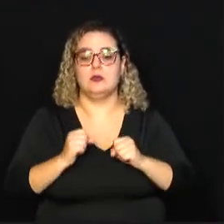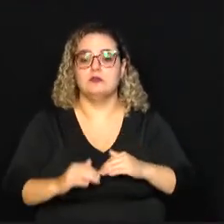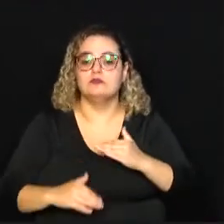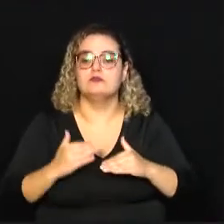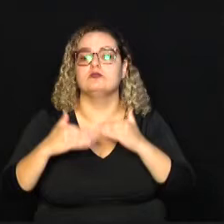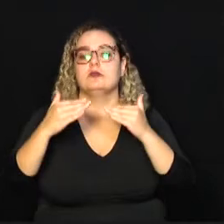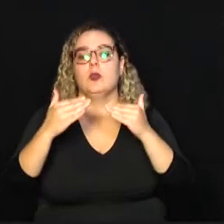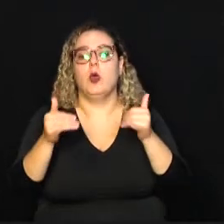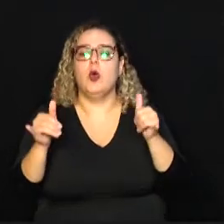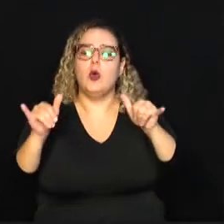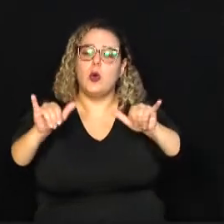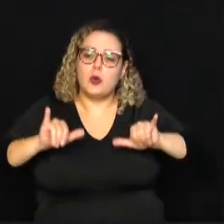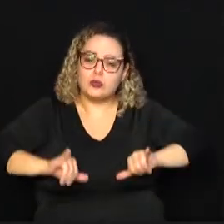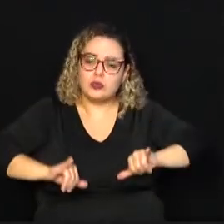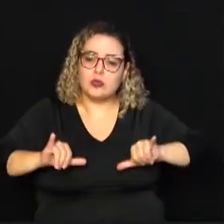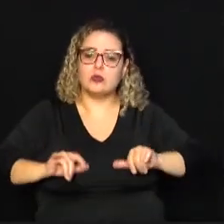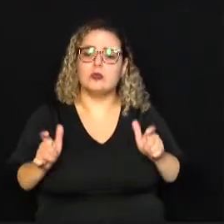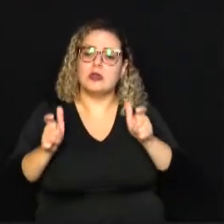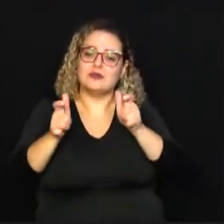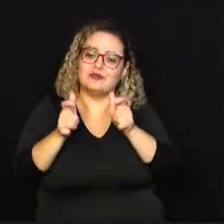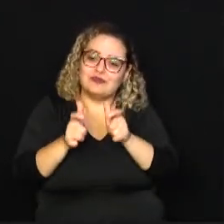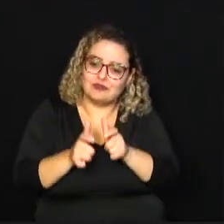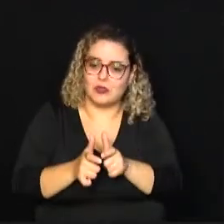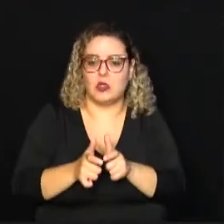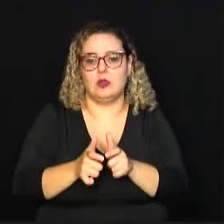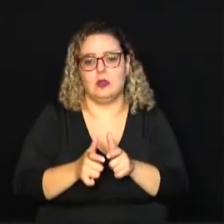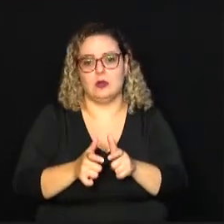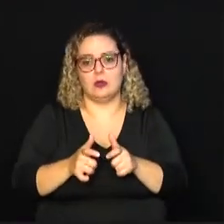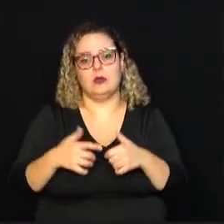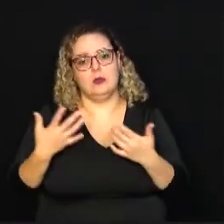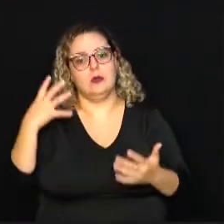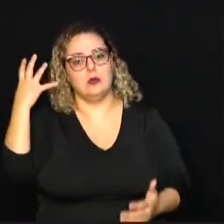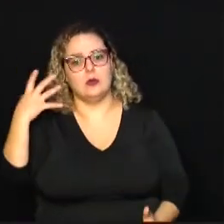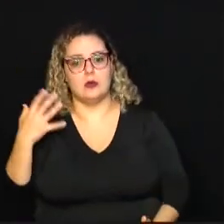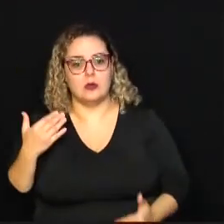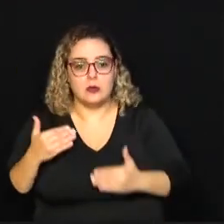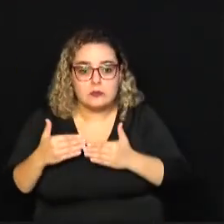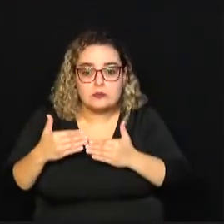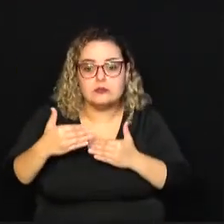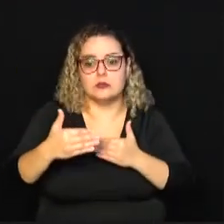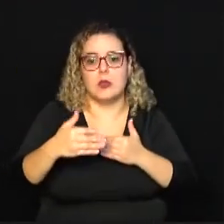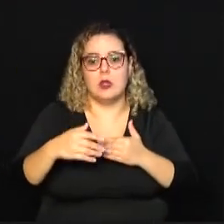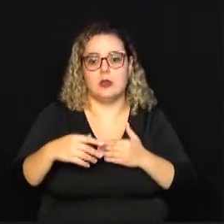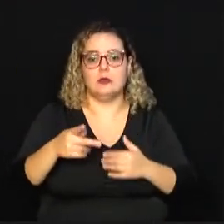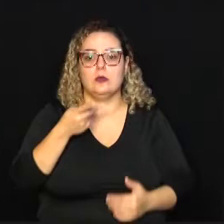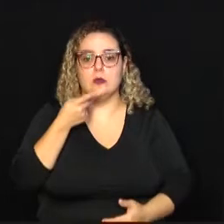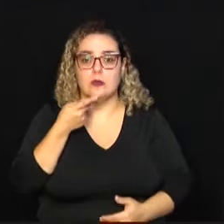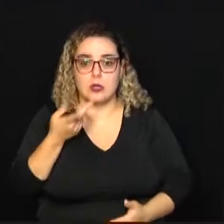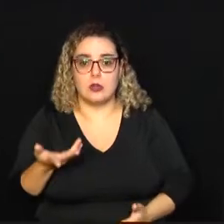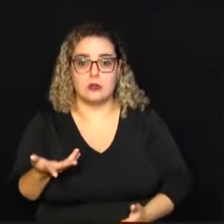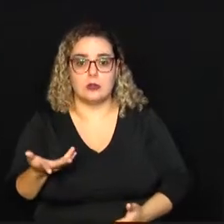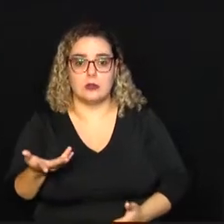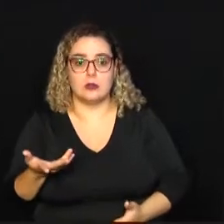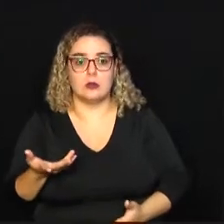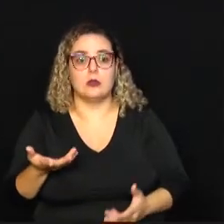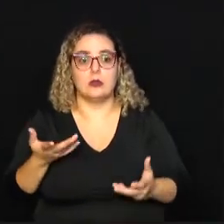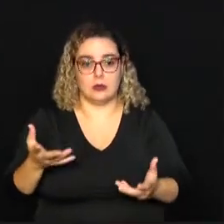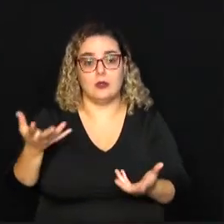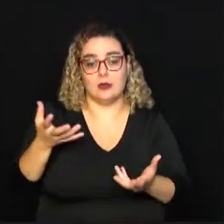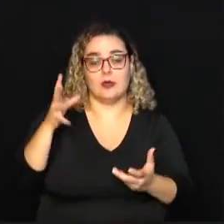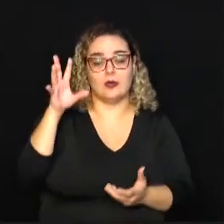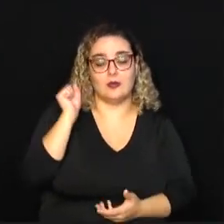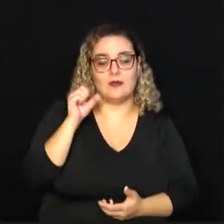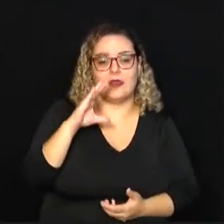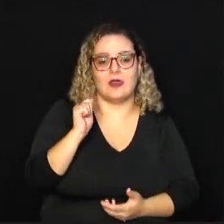de dor e sofrimento possível para todos. É isso, Guida, muito obrigado, estendi um pouquinho mais aqui do que o planejado, né? Agora eu quero ouvir a Carminha, é um prazer aí,